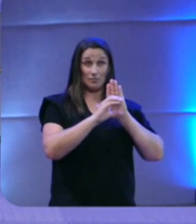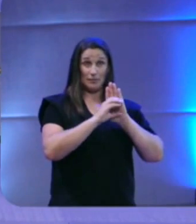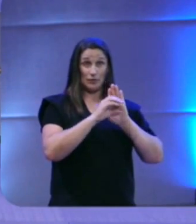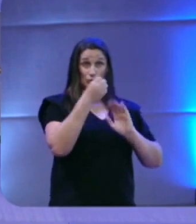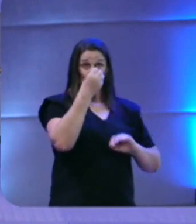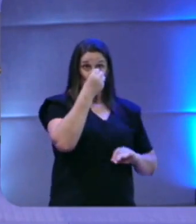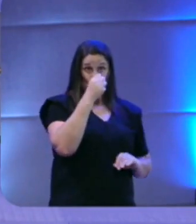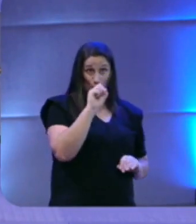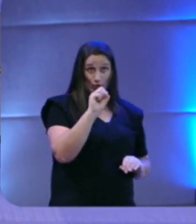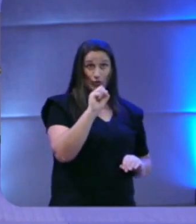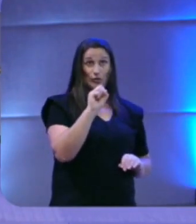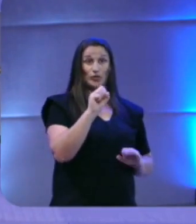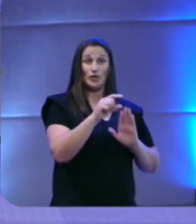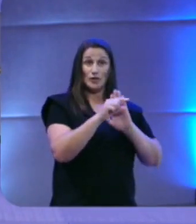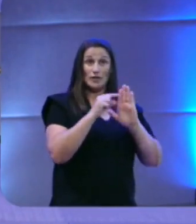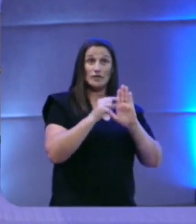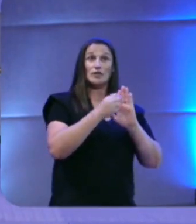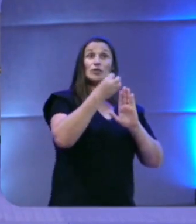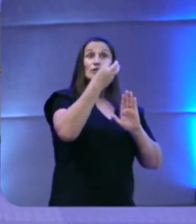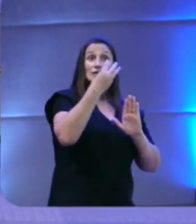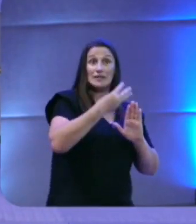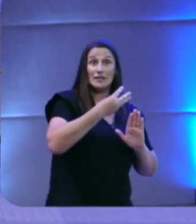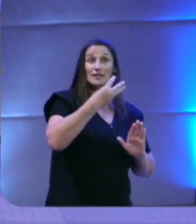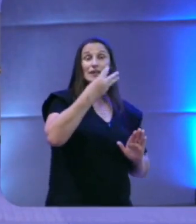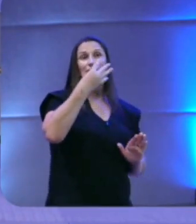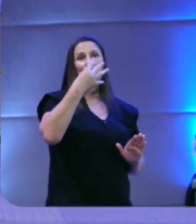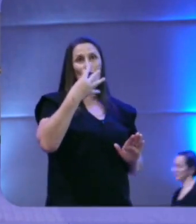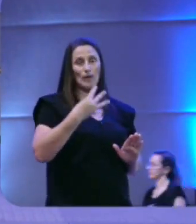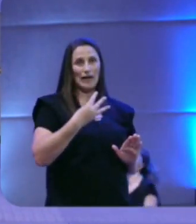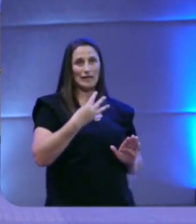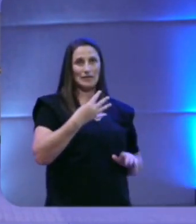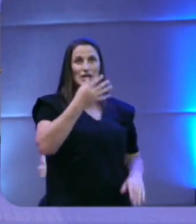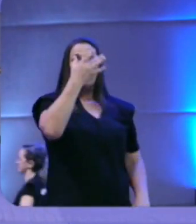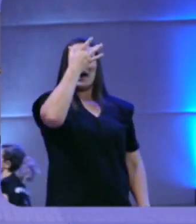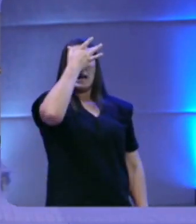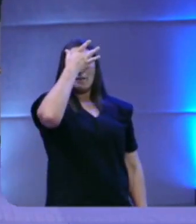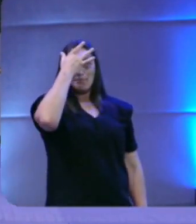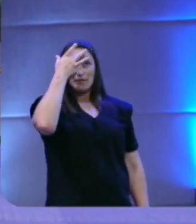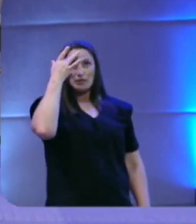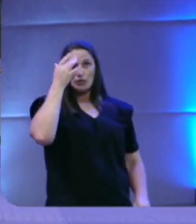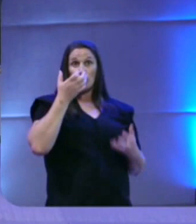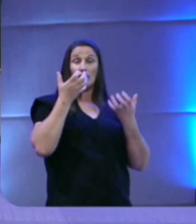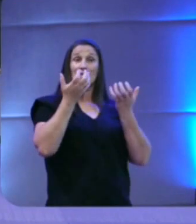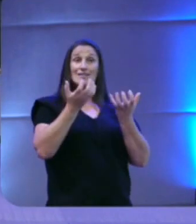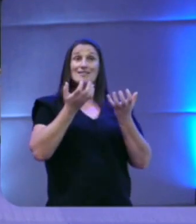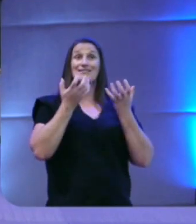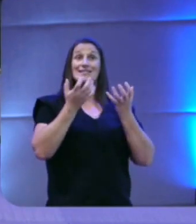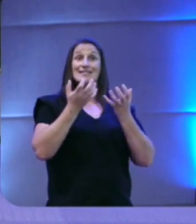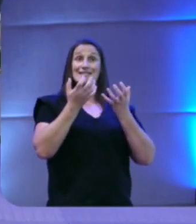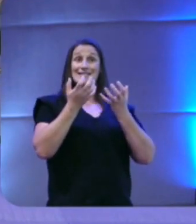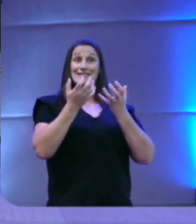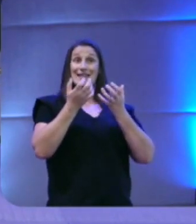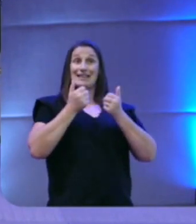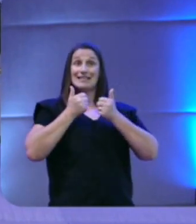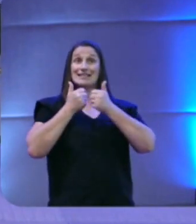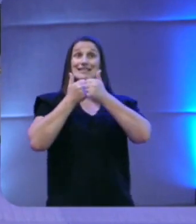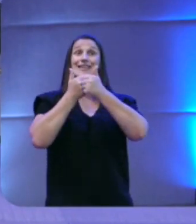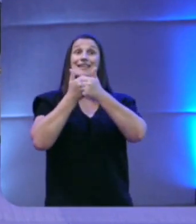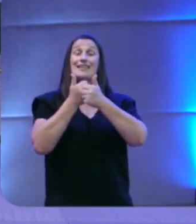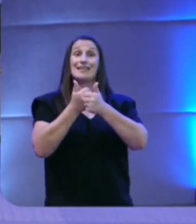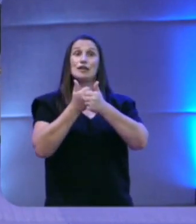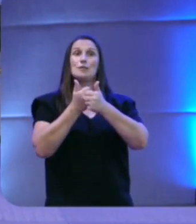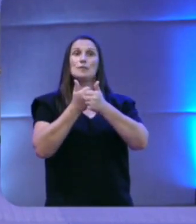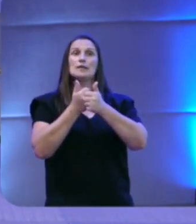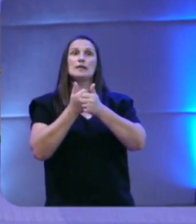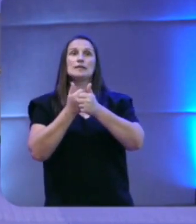versículo 34, Jesus fala assim: aquele que quer vir após mim, negue a si mesmo, tome a